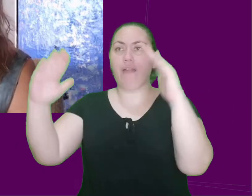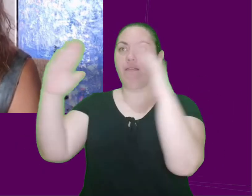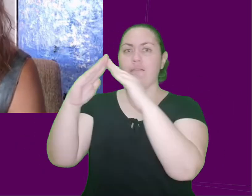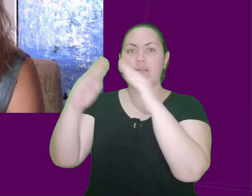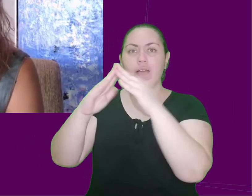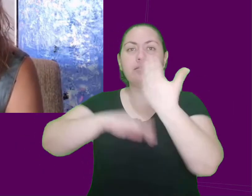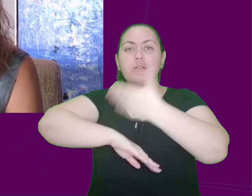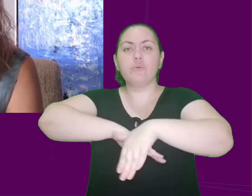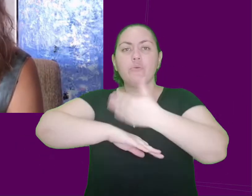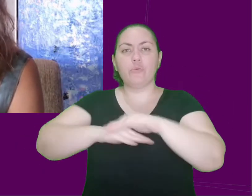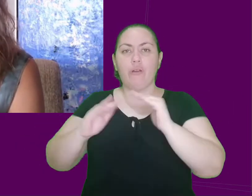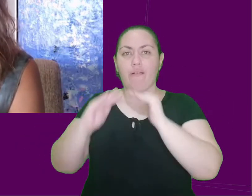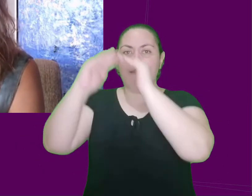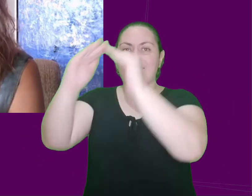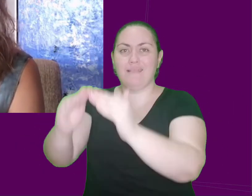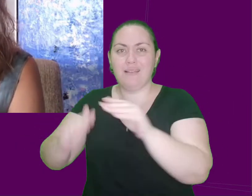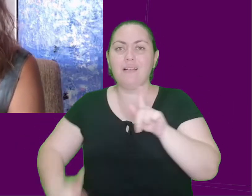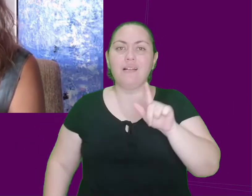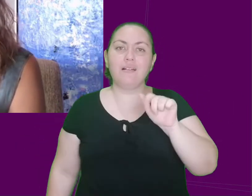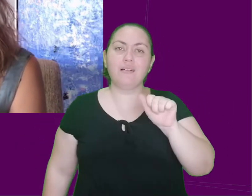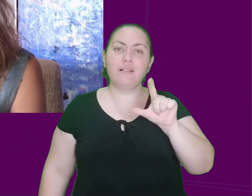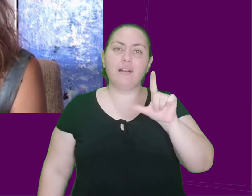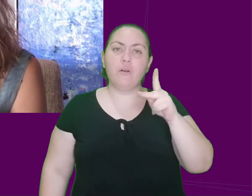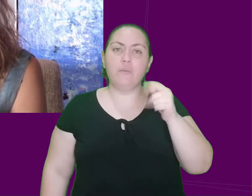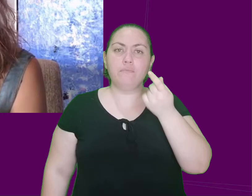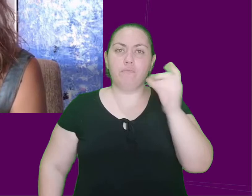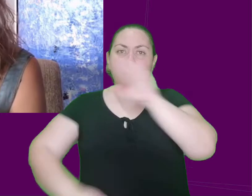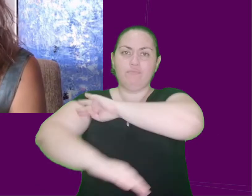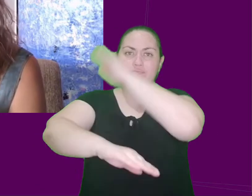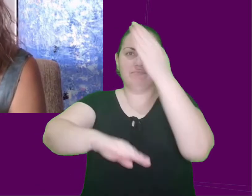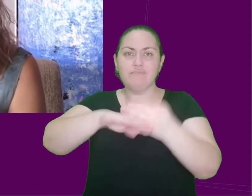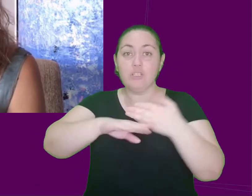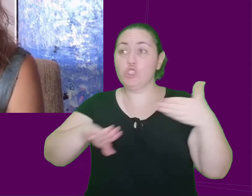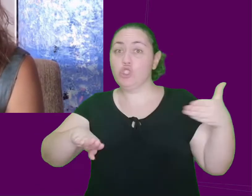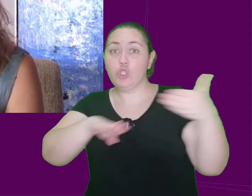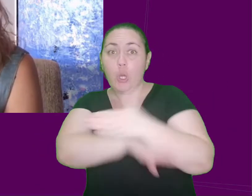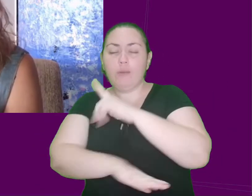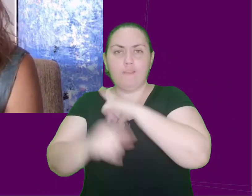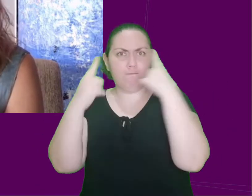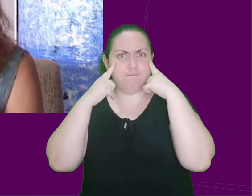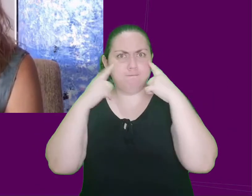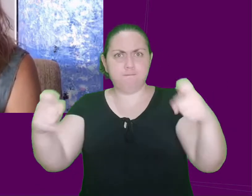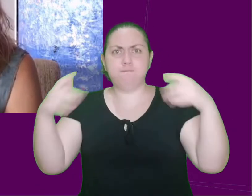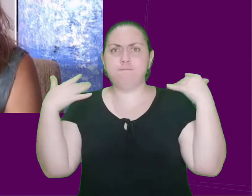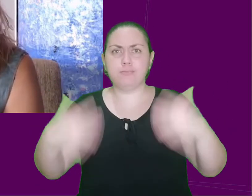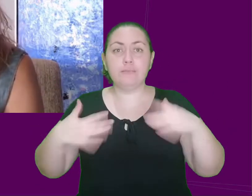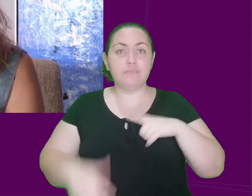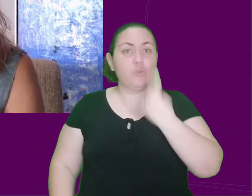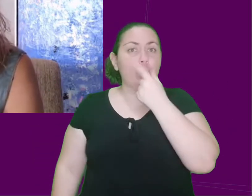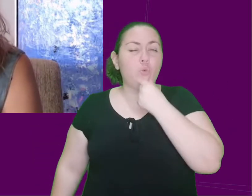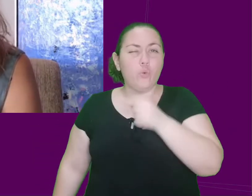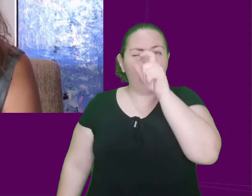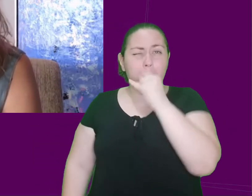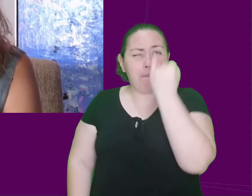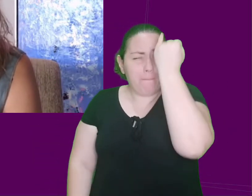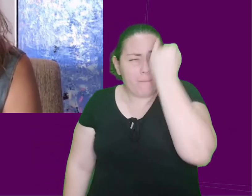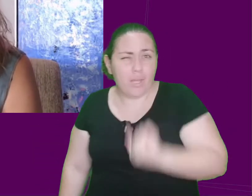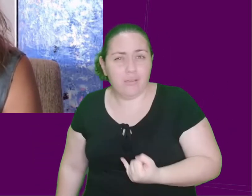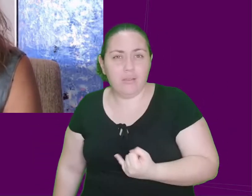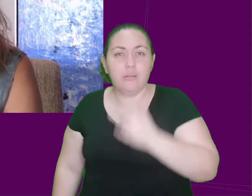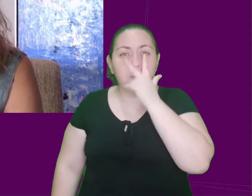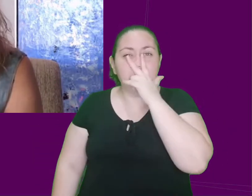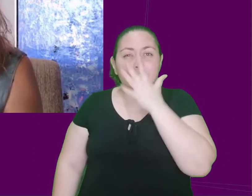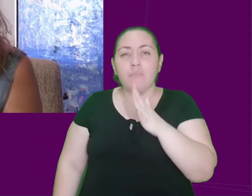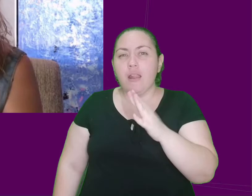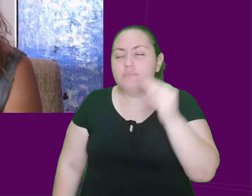um galpão situado no pátio da casa. Quando chegam no galpão, a violência é explícita. Há um homem muito